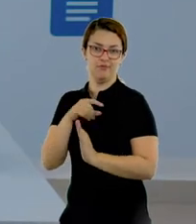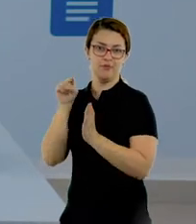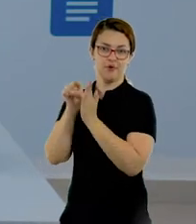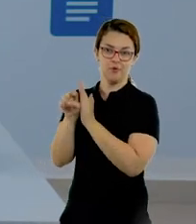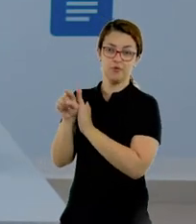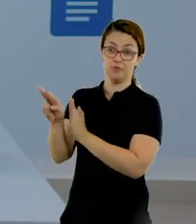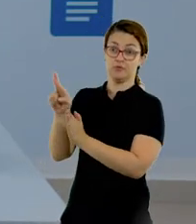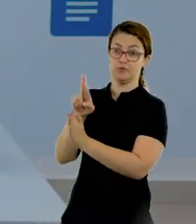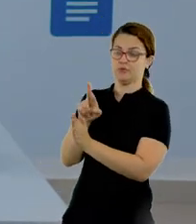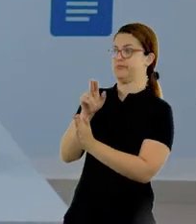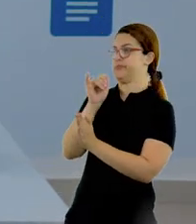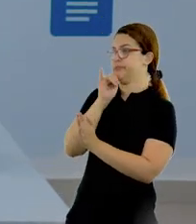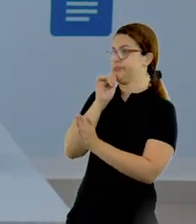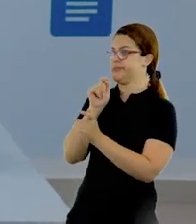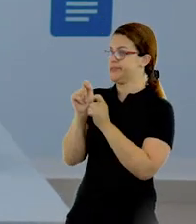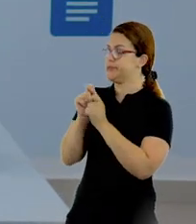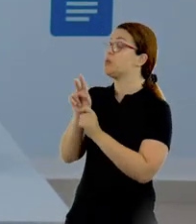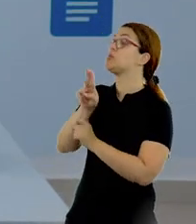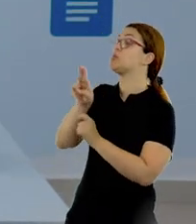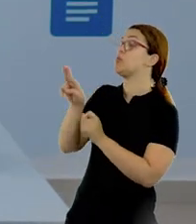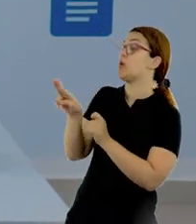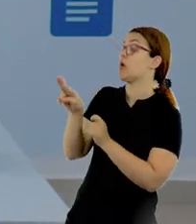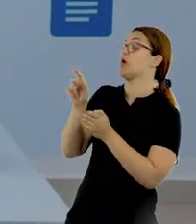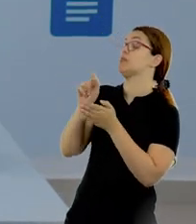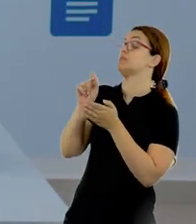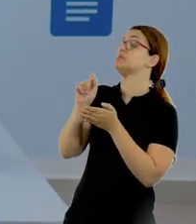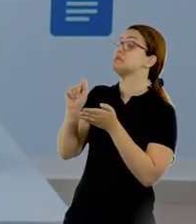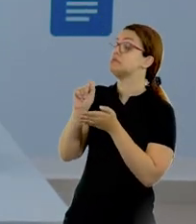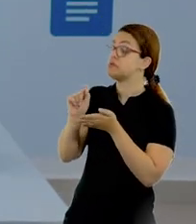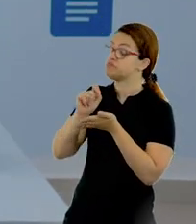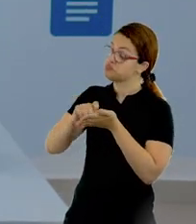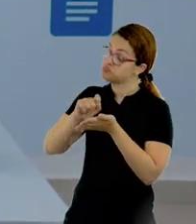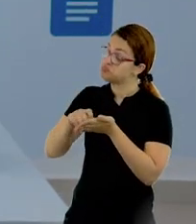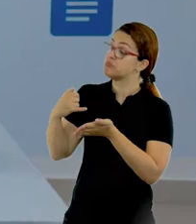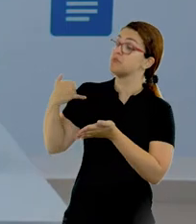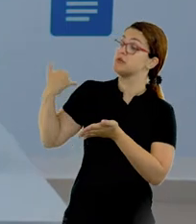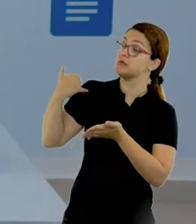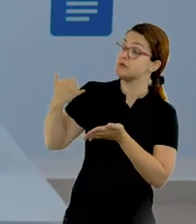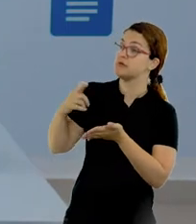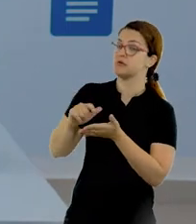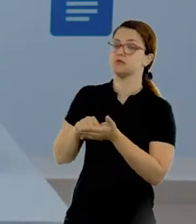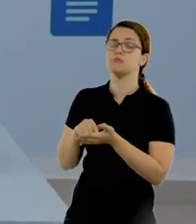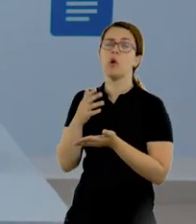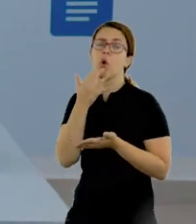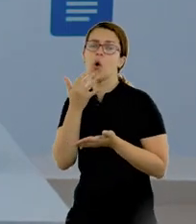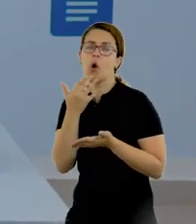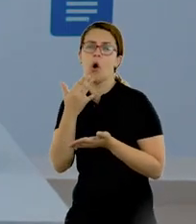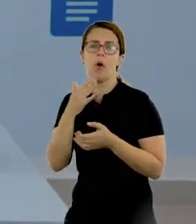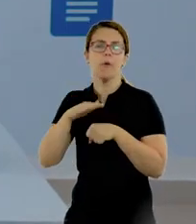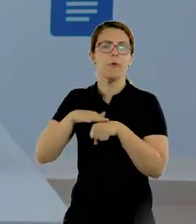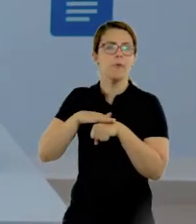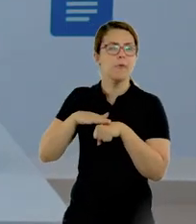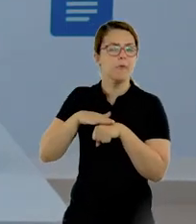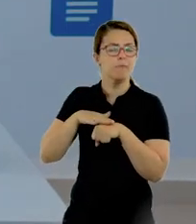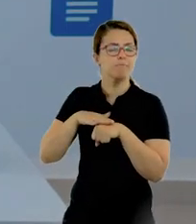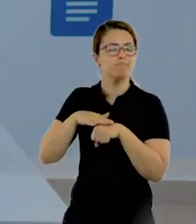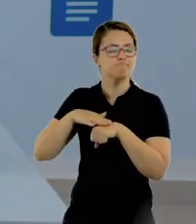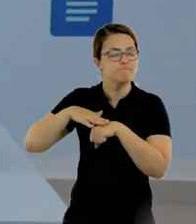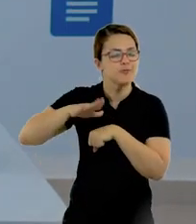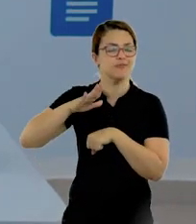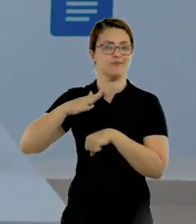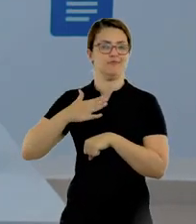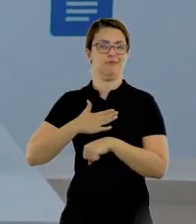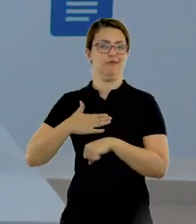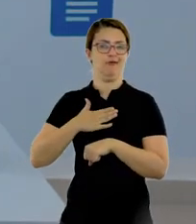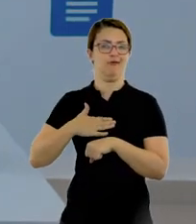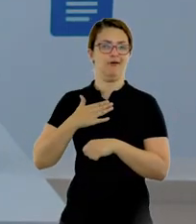pessoa. Então você pode perguntar primeiro o nome, né, para saber de quem é, depois a idade, a cor preferida, o filme preferido,